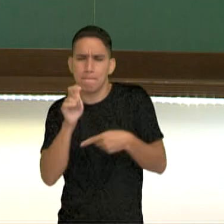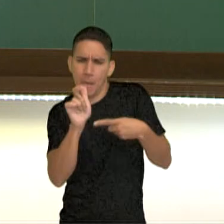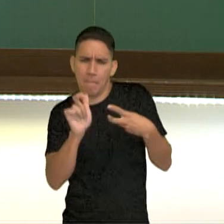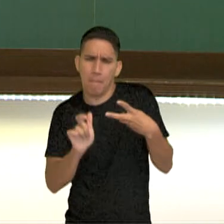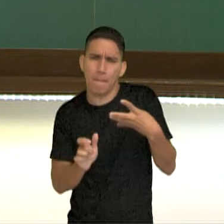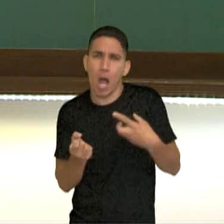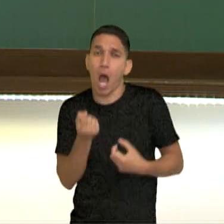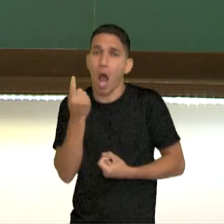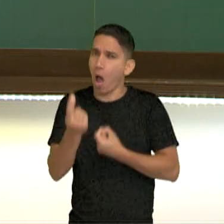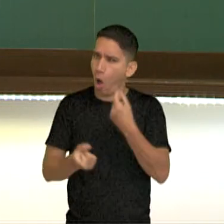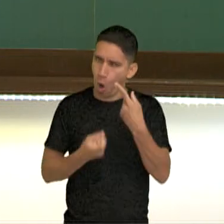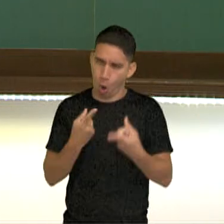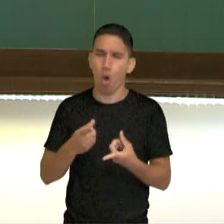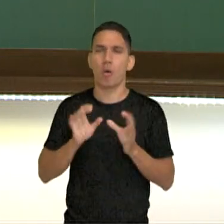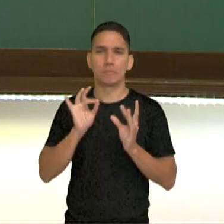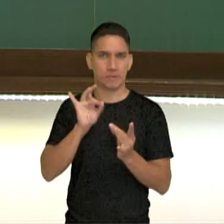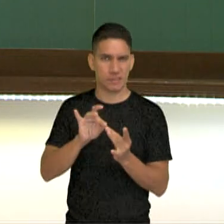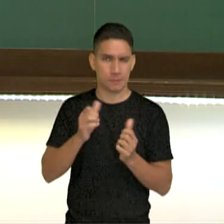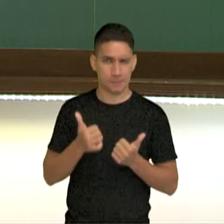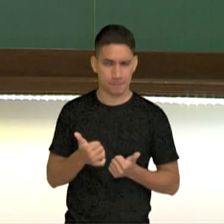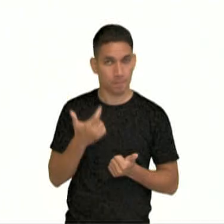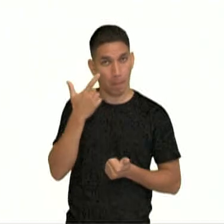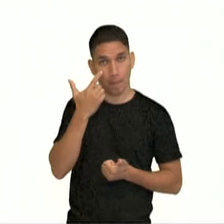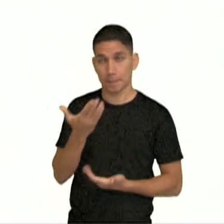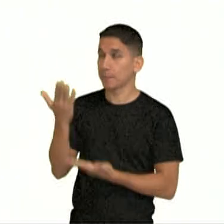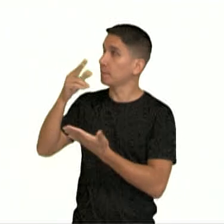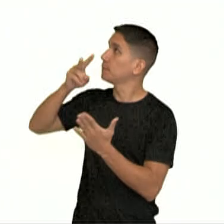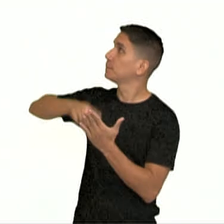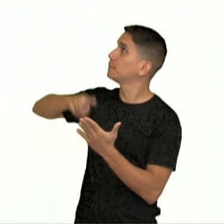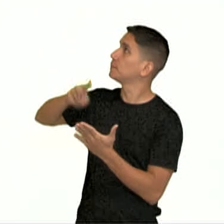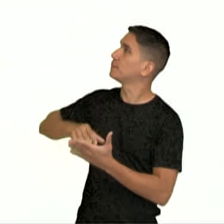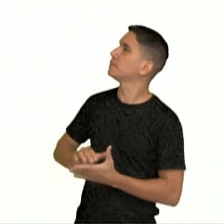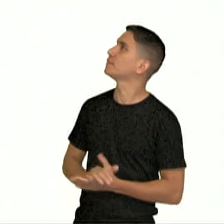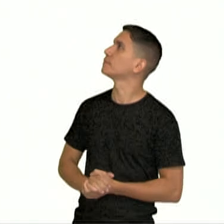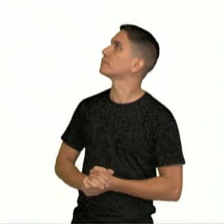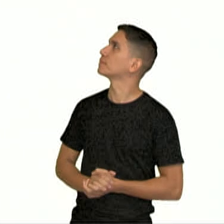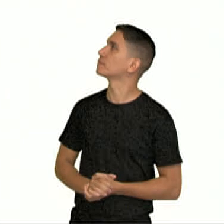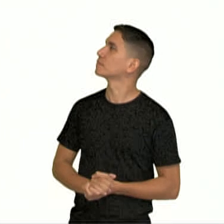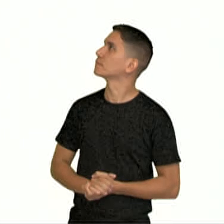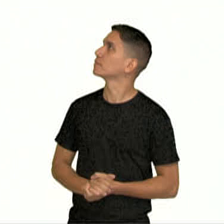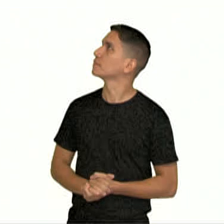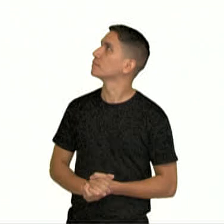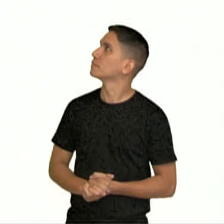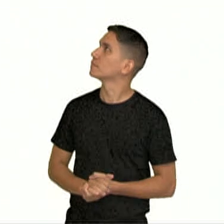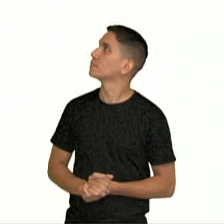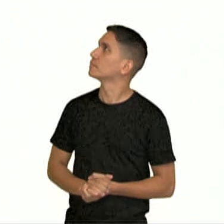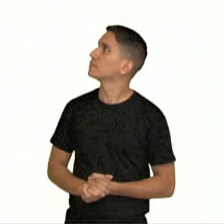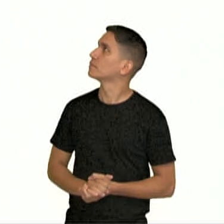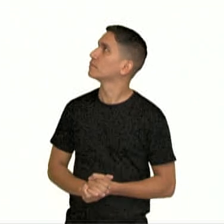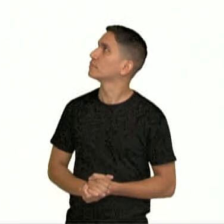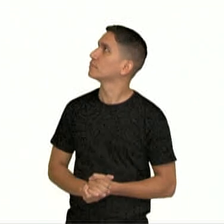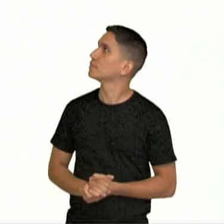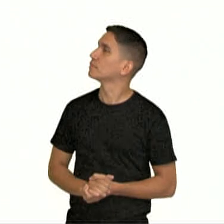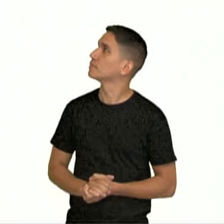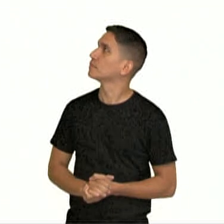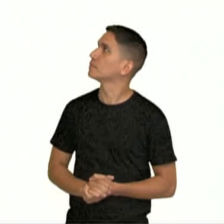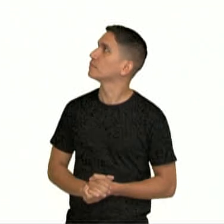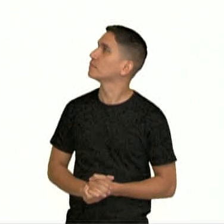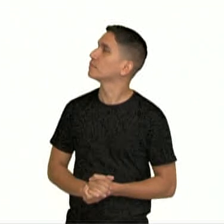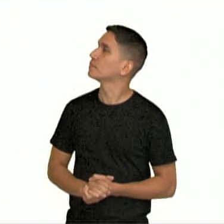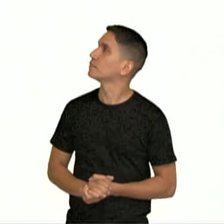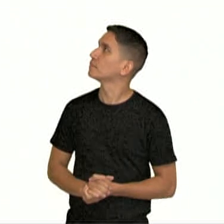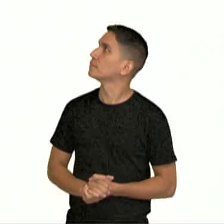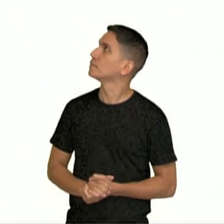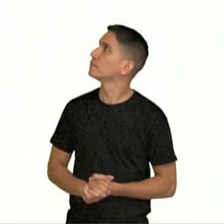ou outra em específico, ok? Então acompanhe. Half whole step. I